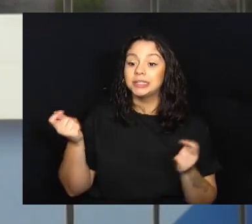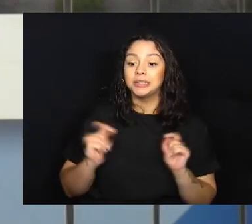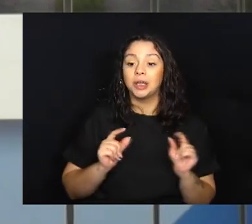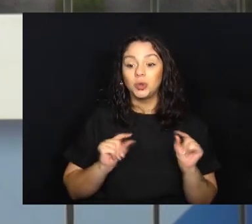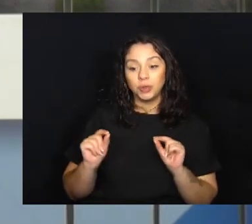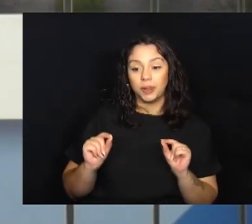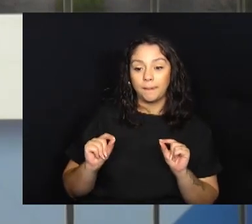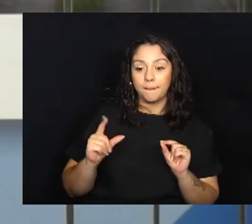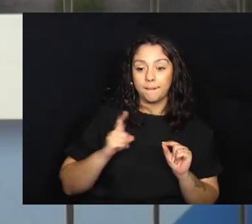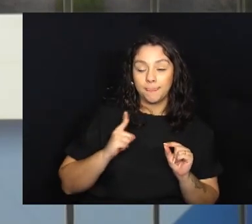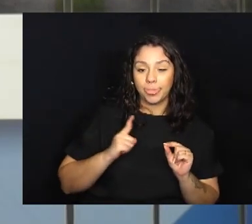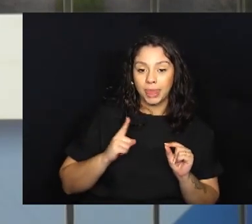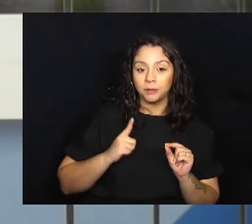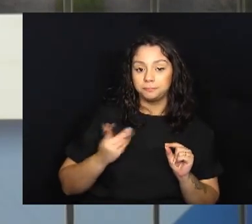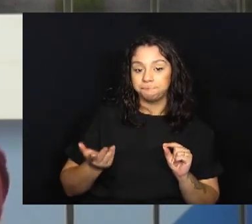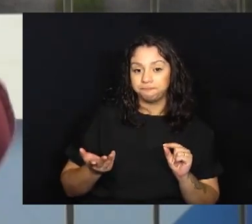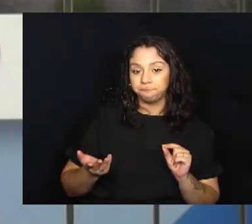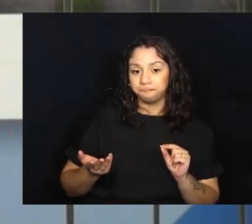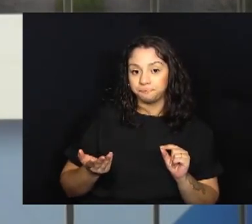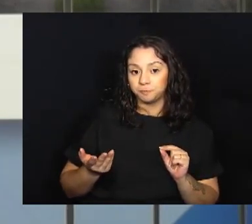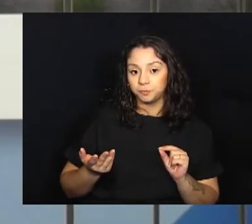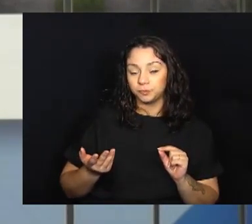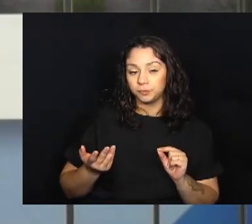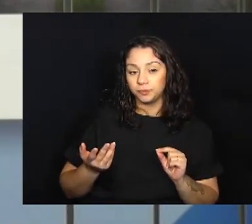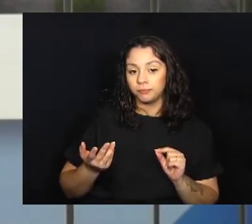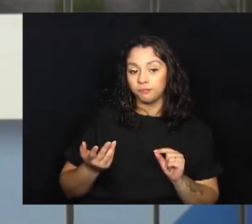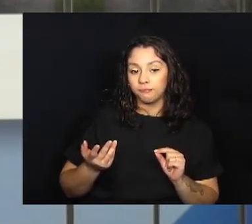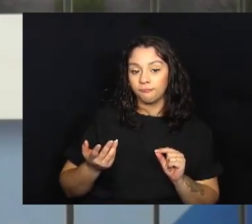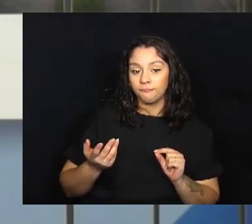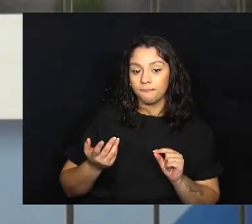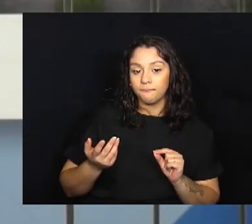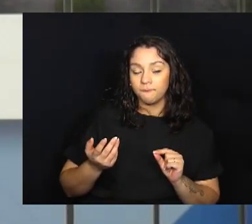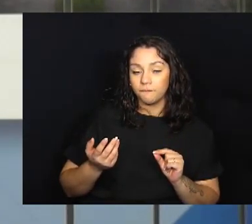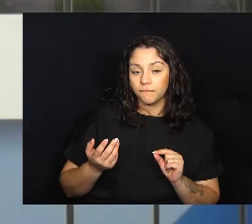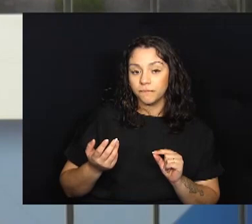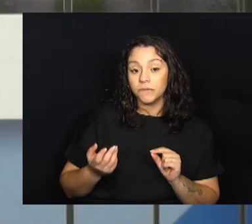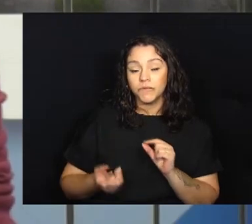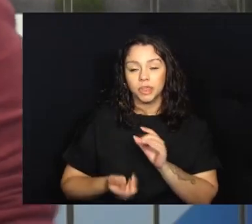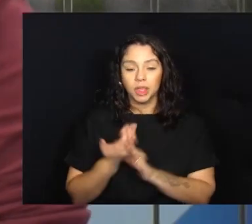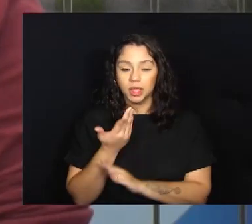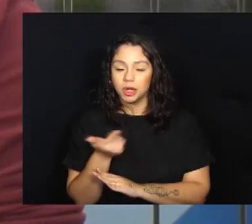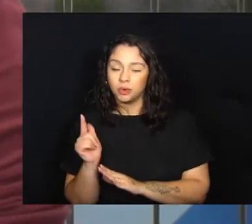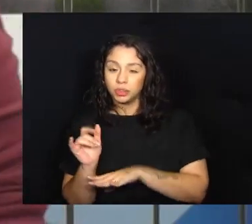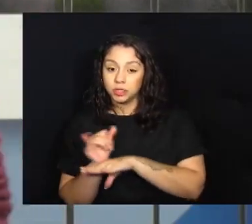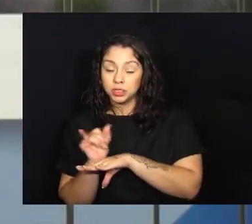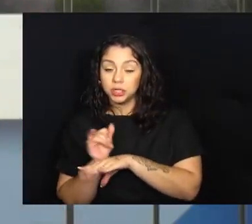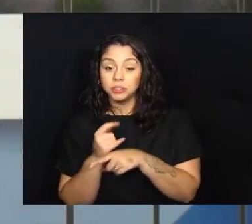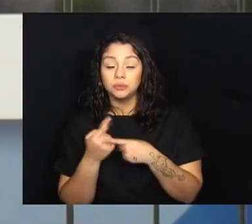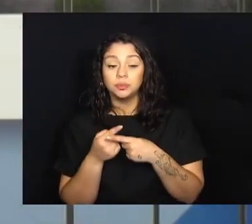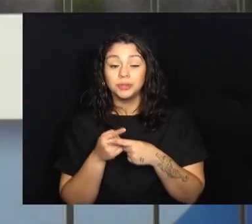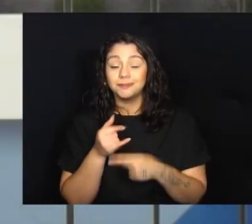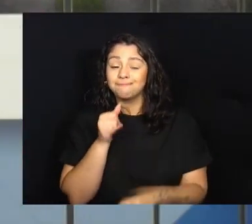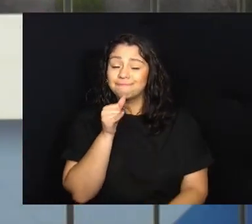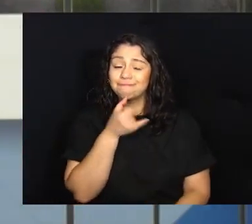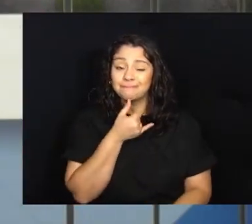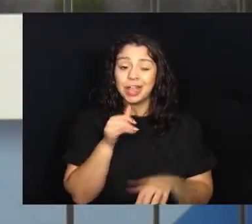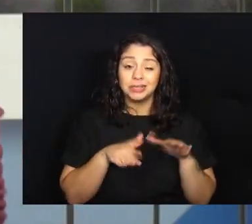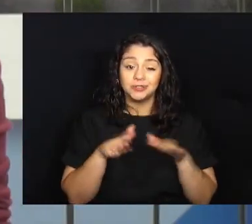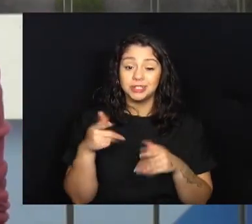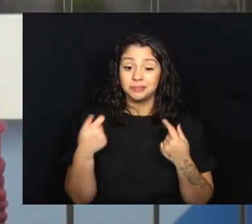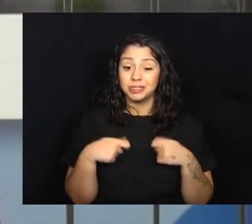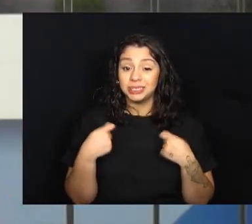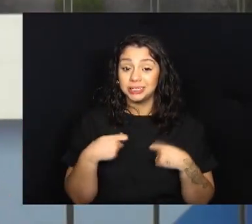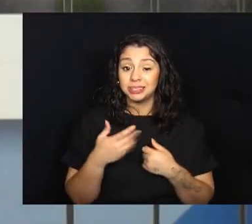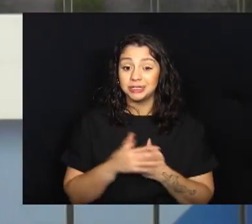de fazer filtros, de ver fazer, né? Porque a gente, infelizmente, muitas vezes a gente tem que